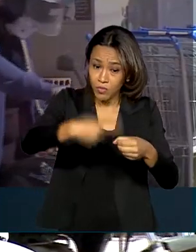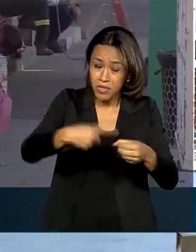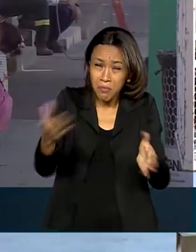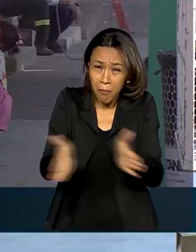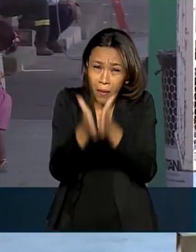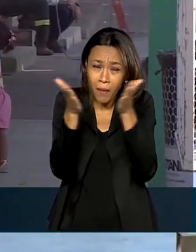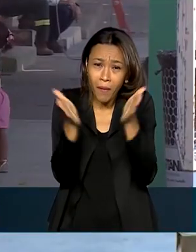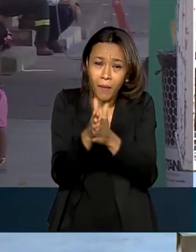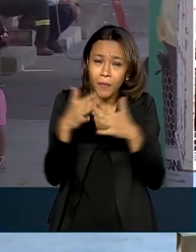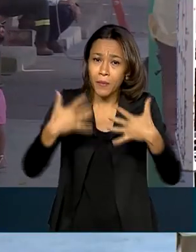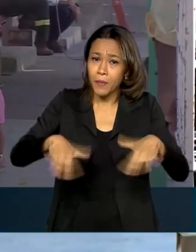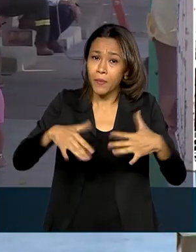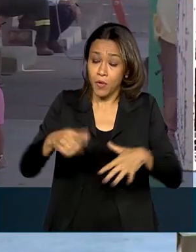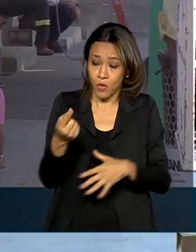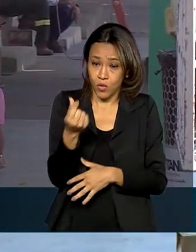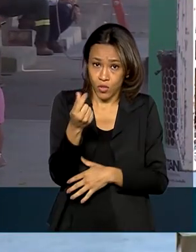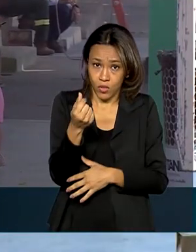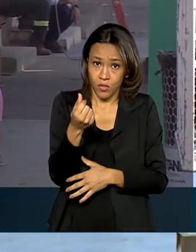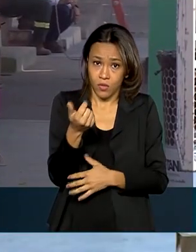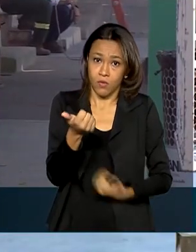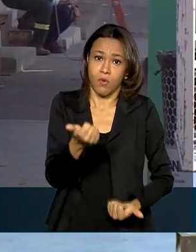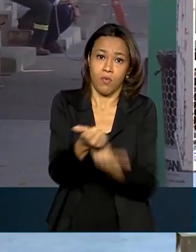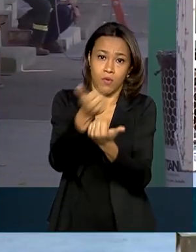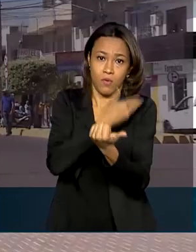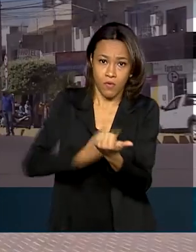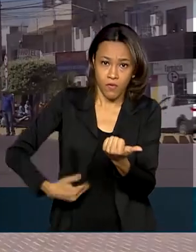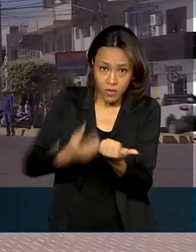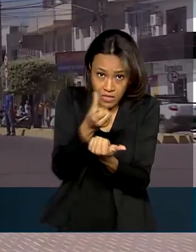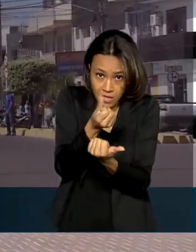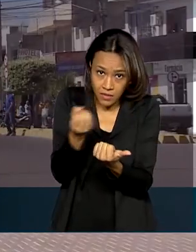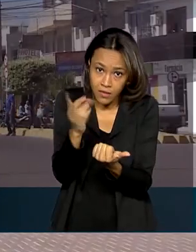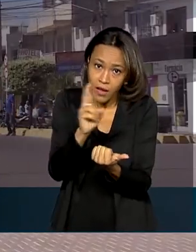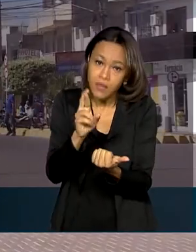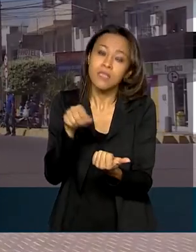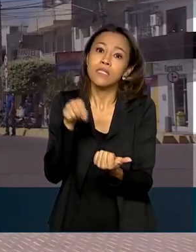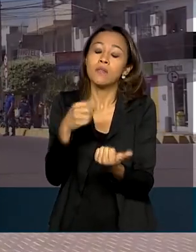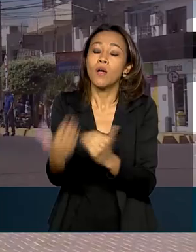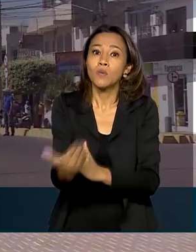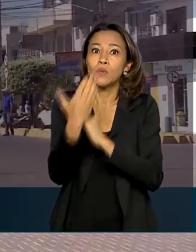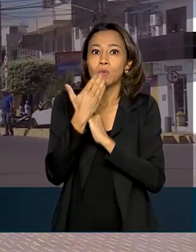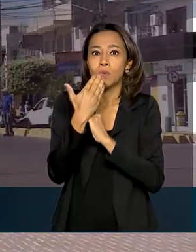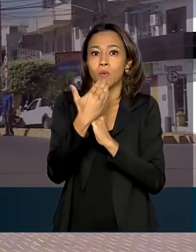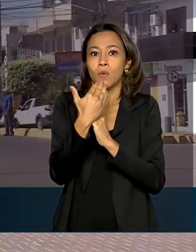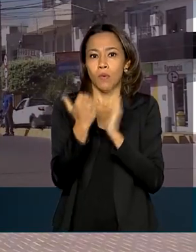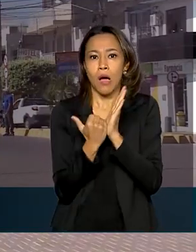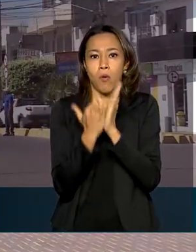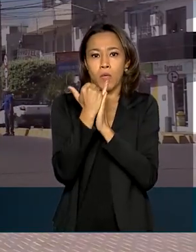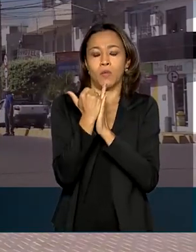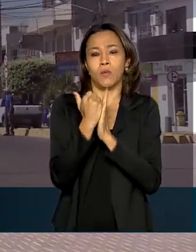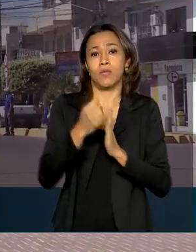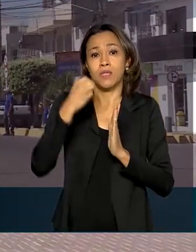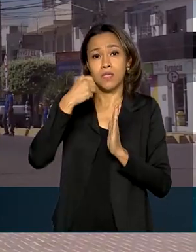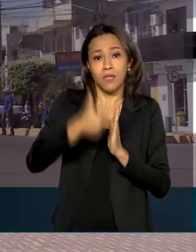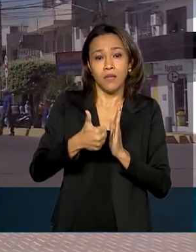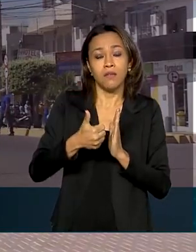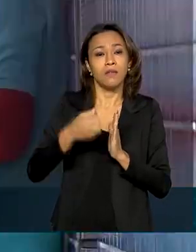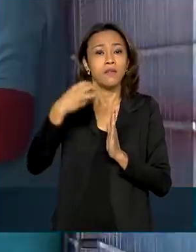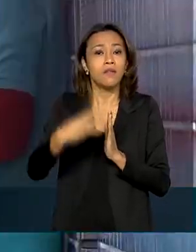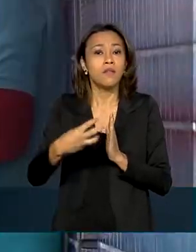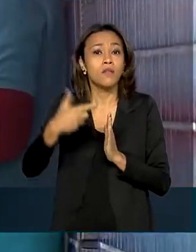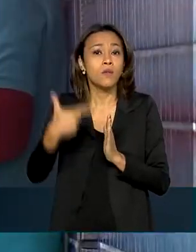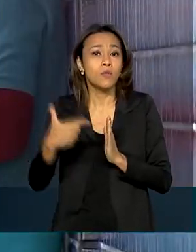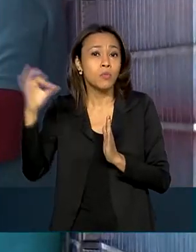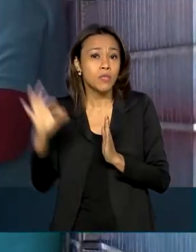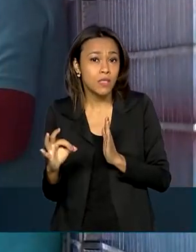pobres, o auxílio emergencial de R$ 600 fez a renda aumentar em 132% no período.